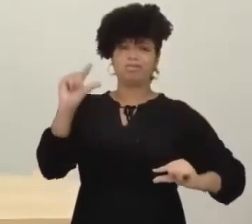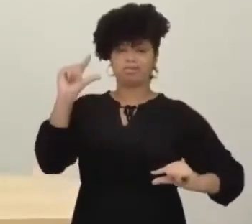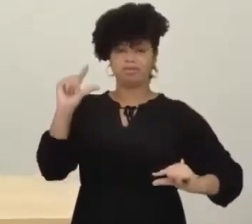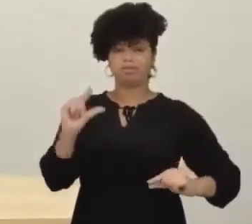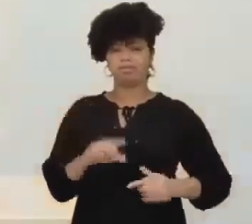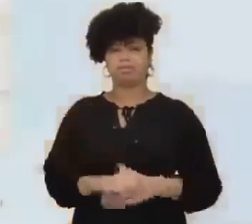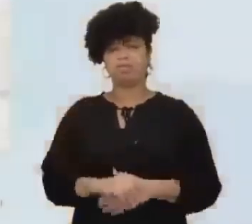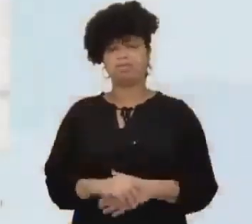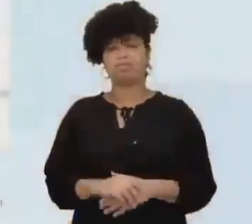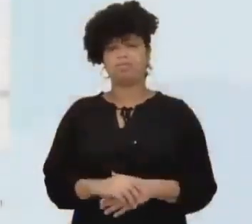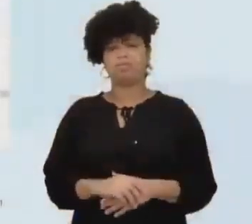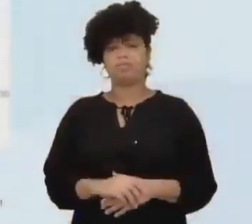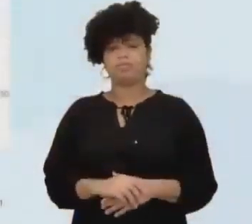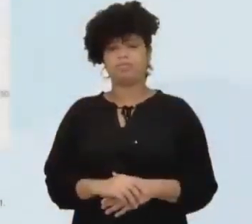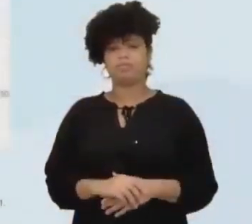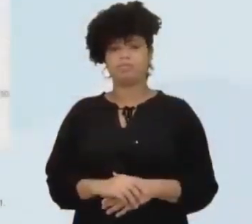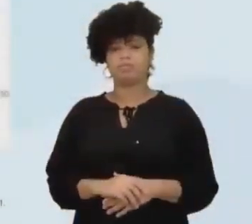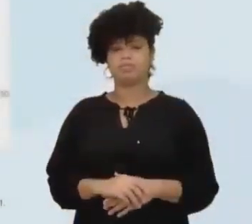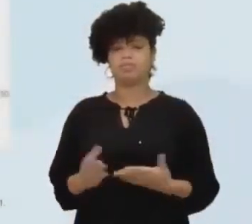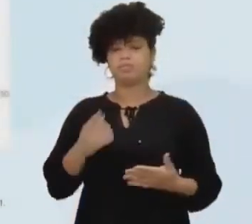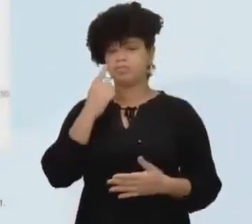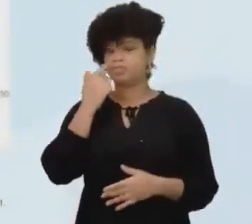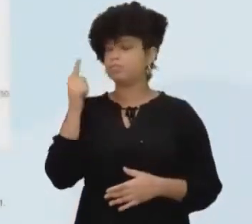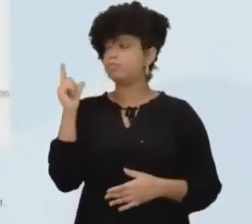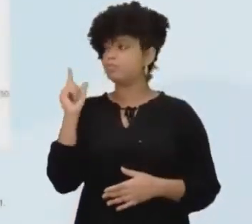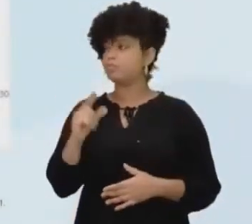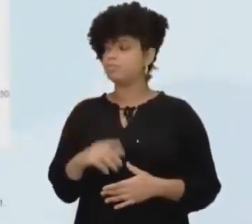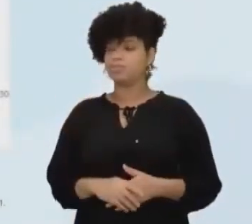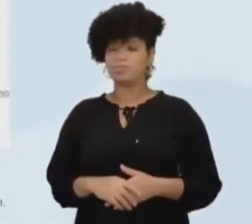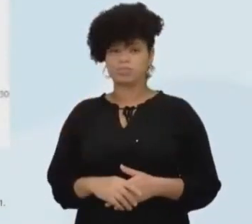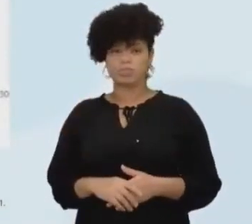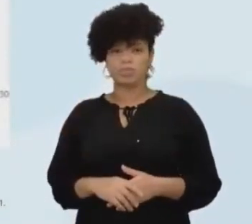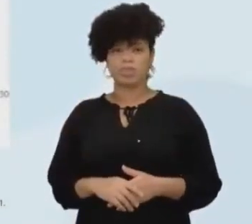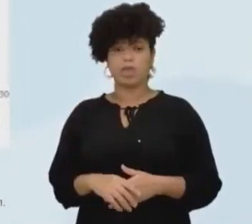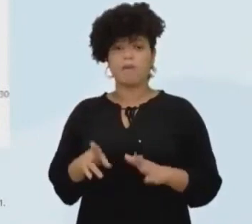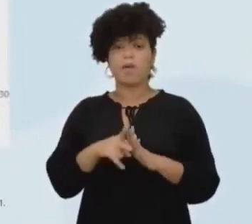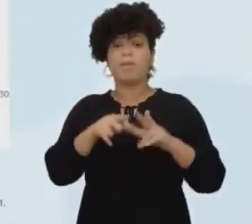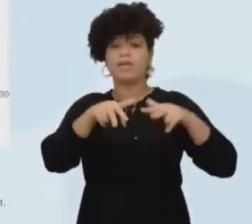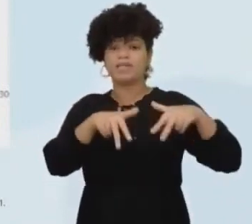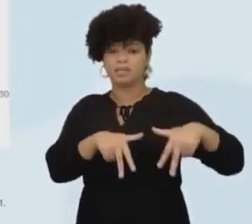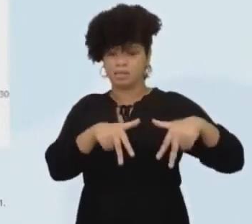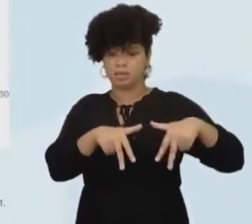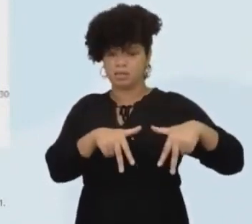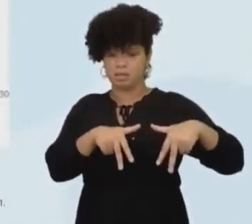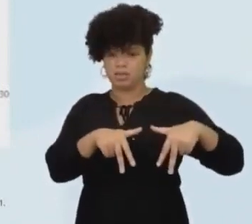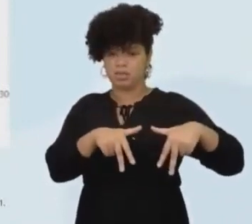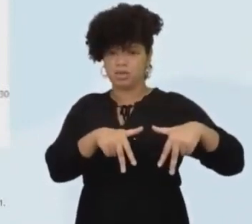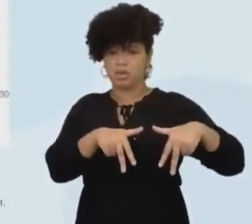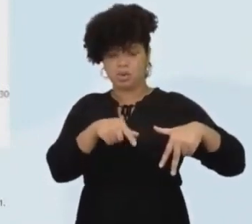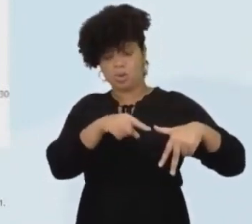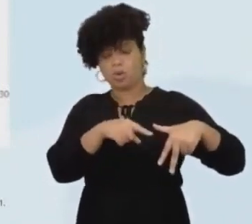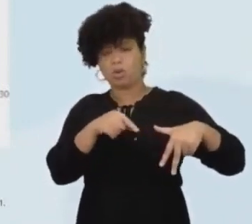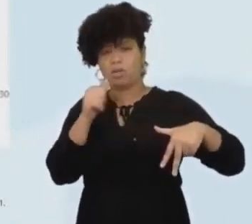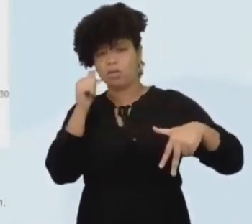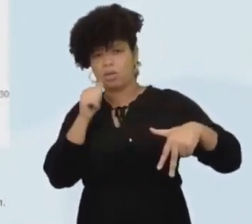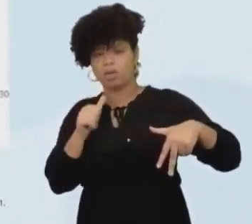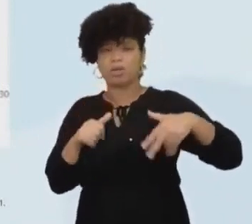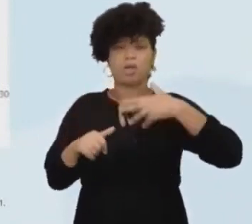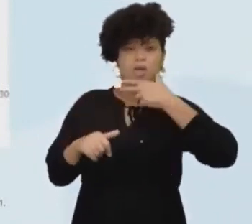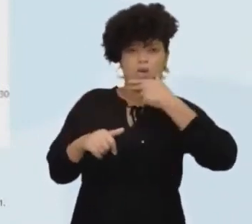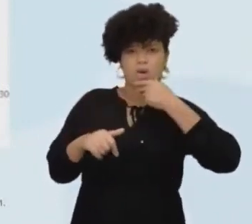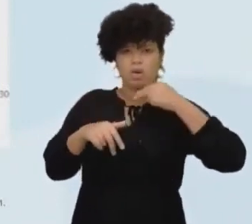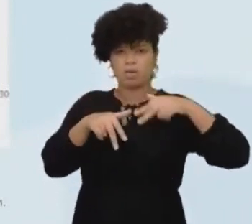lá o que eu falei para vocês aí rendimento médio mensal por sexo né que é um uma coisa ainda que acontece muito no Brasil